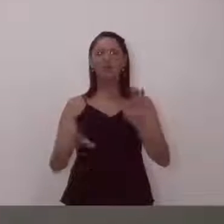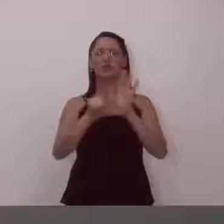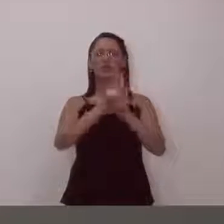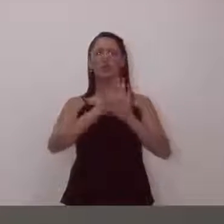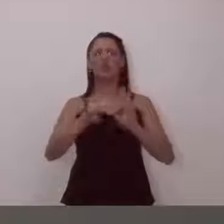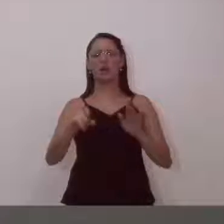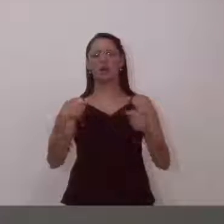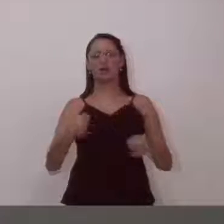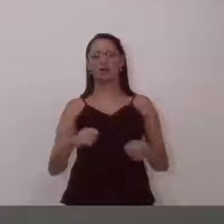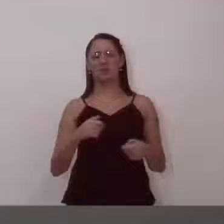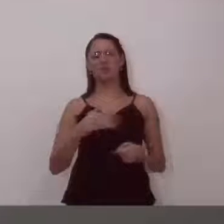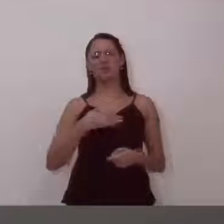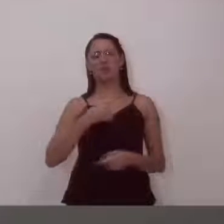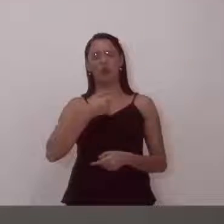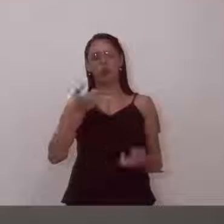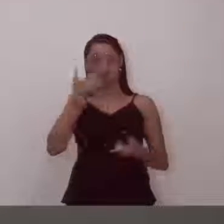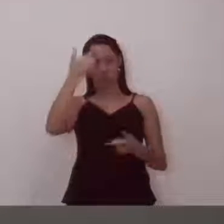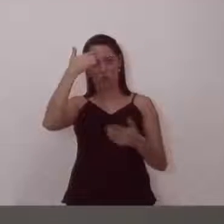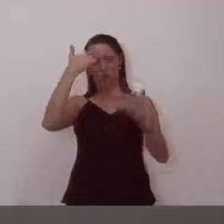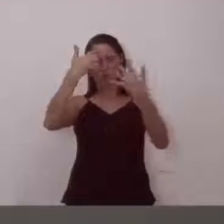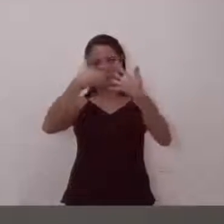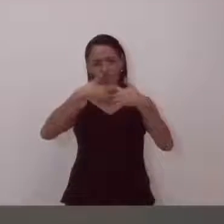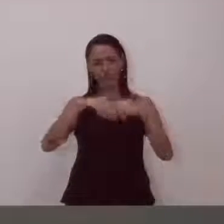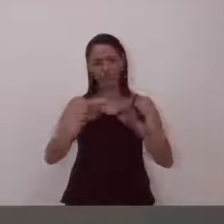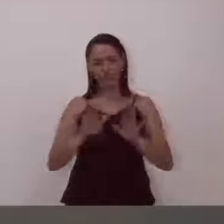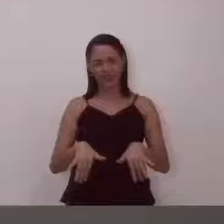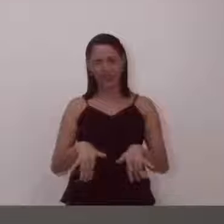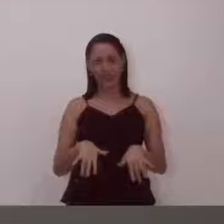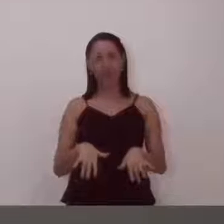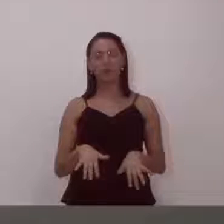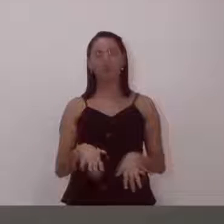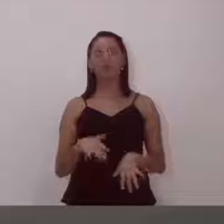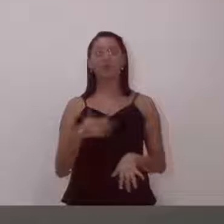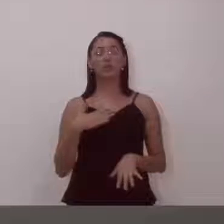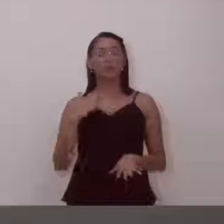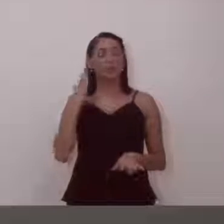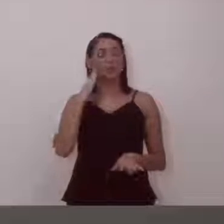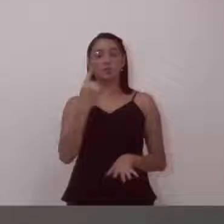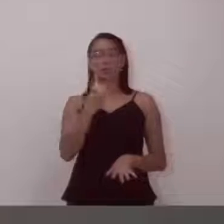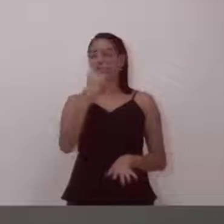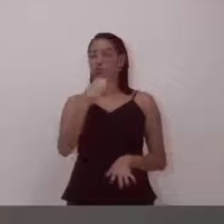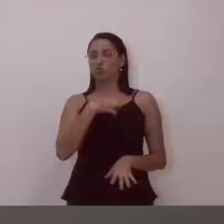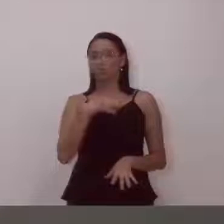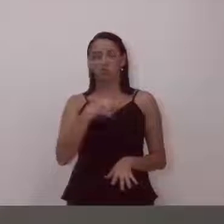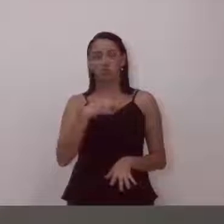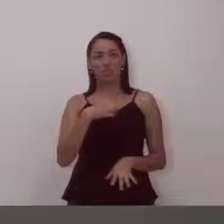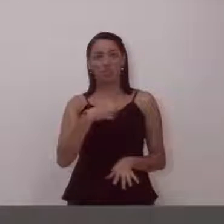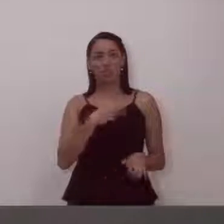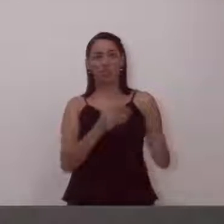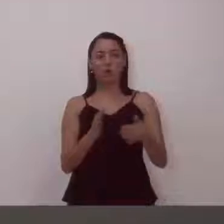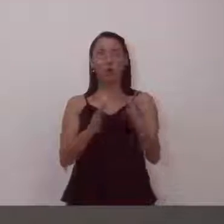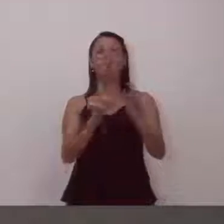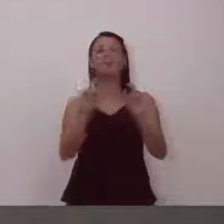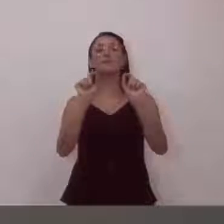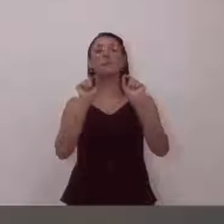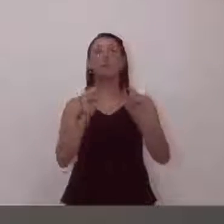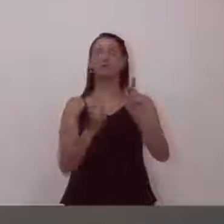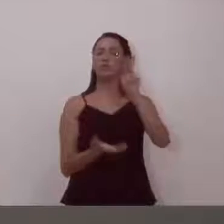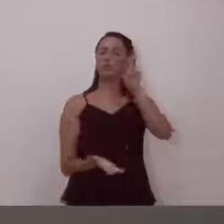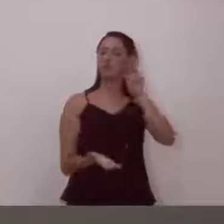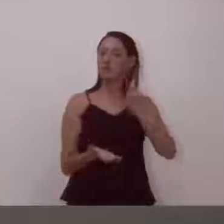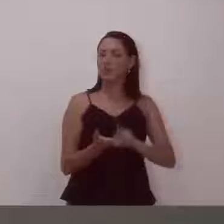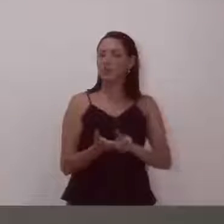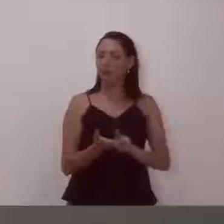E para terminar a minha reflexão, eu só enxergo um caminho para a gente dar um passo a mais, tanto na